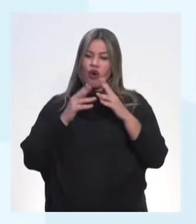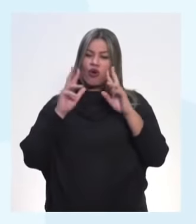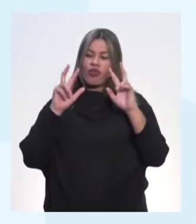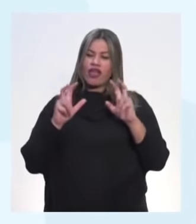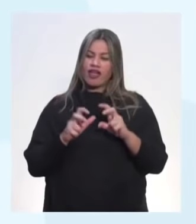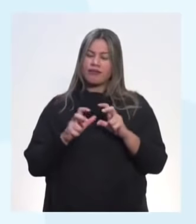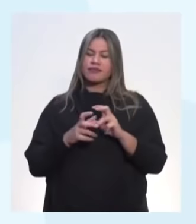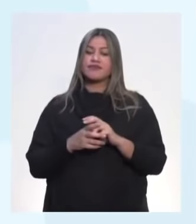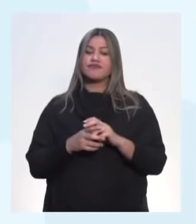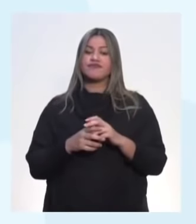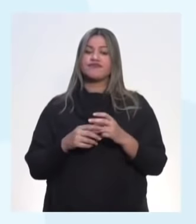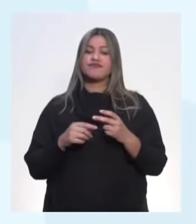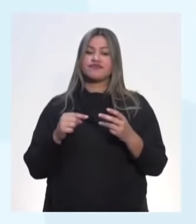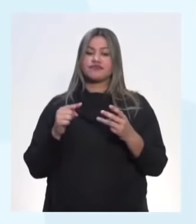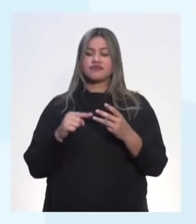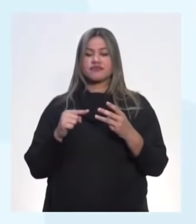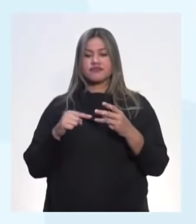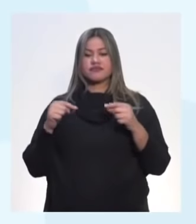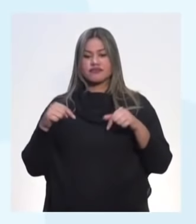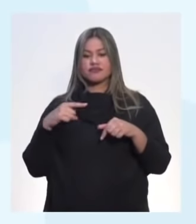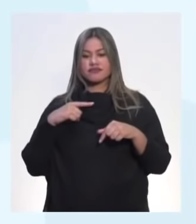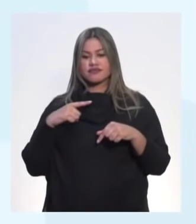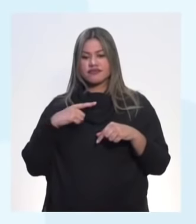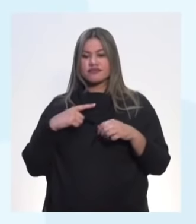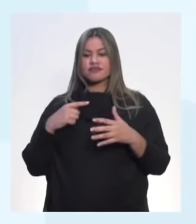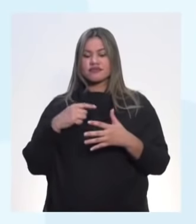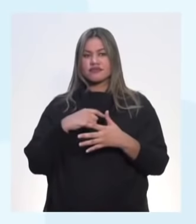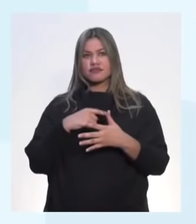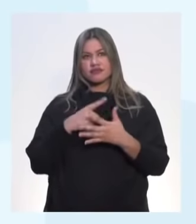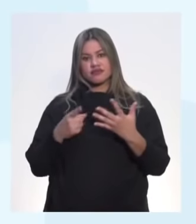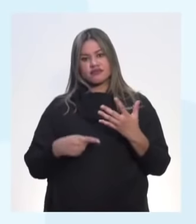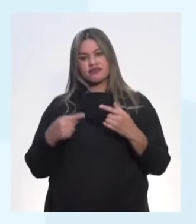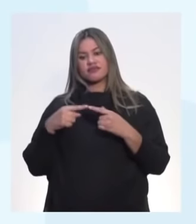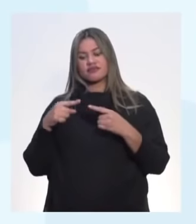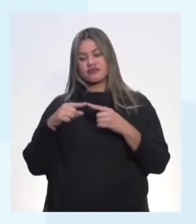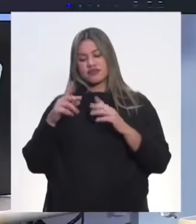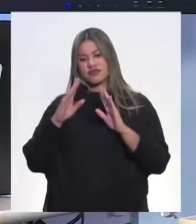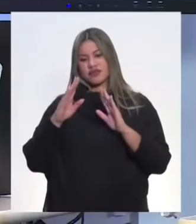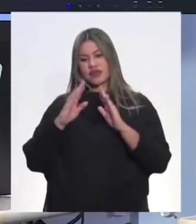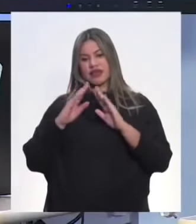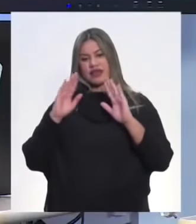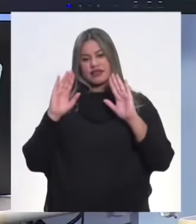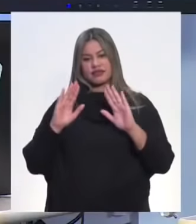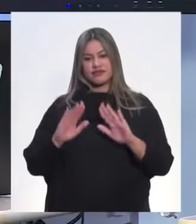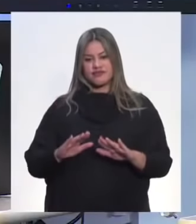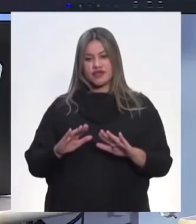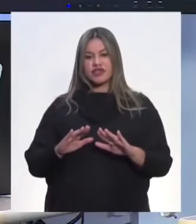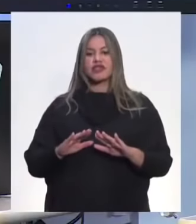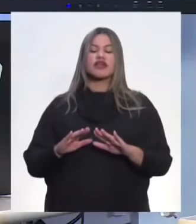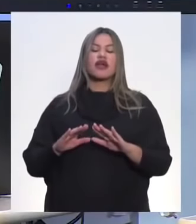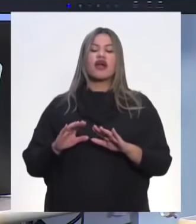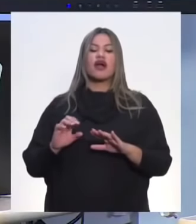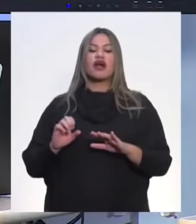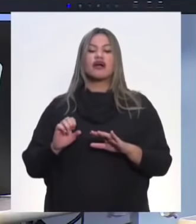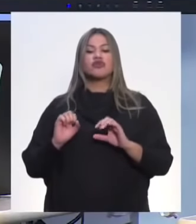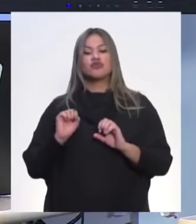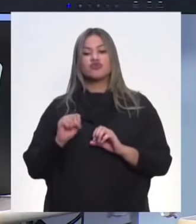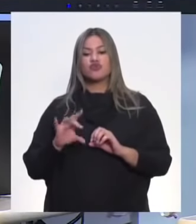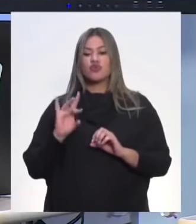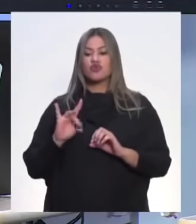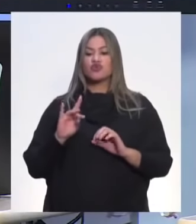gente até temos o aspecto da pessoa que fica em casa, da Covid, que só pode sair para ir ao supermercado, compras